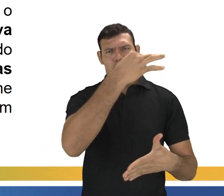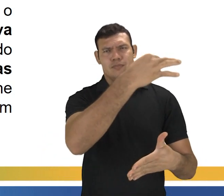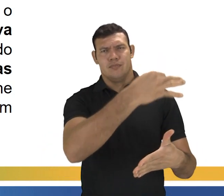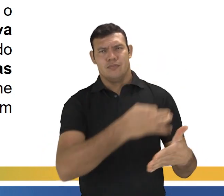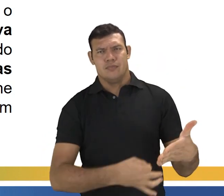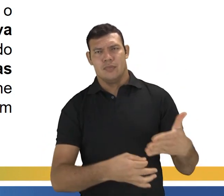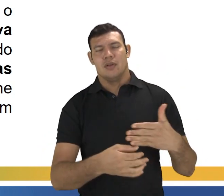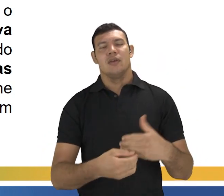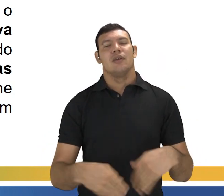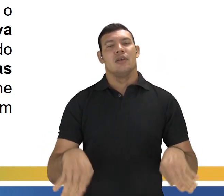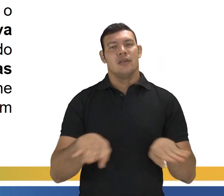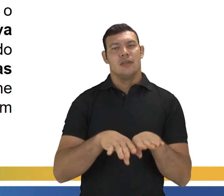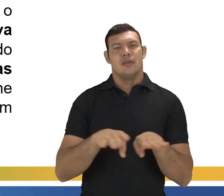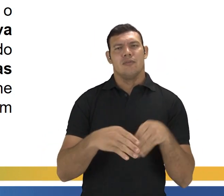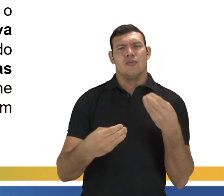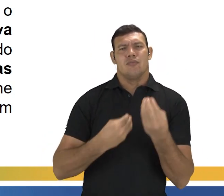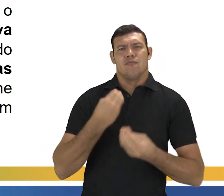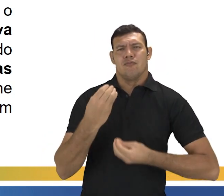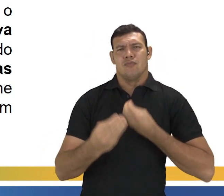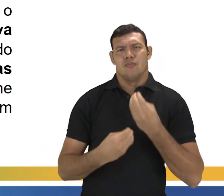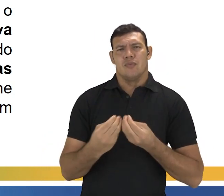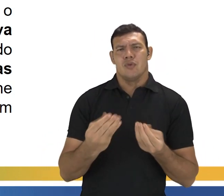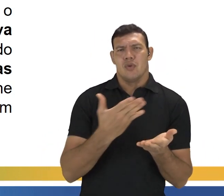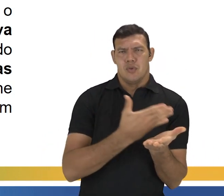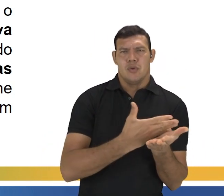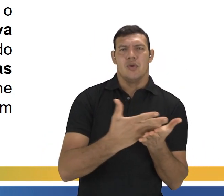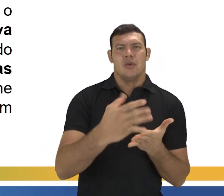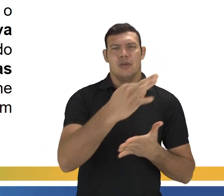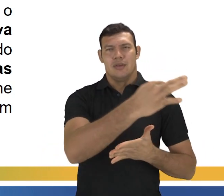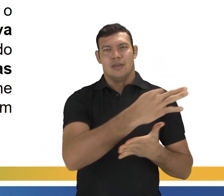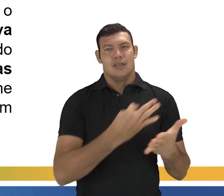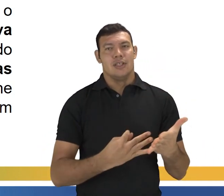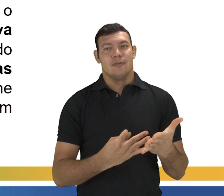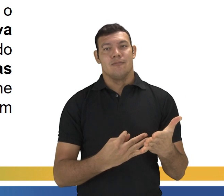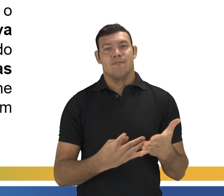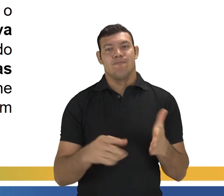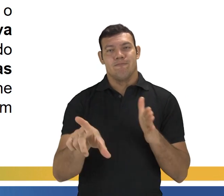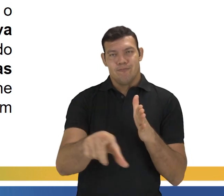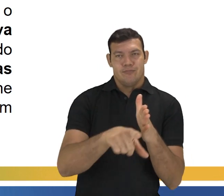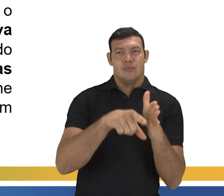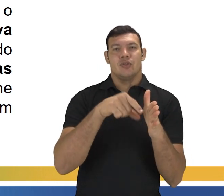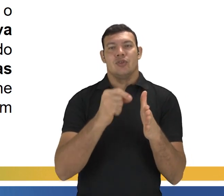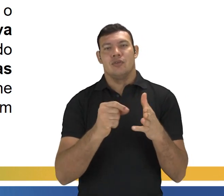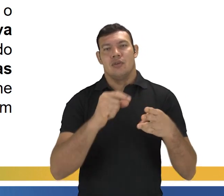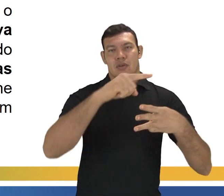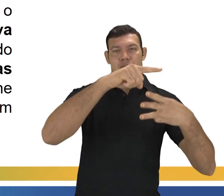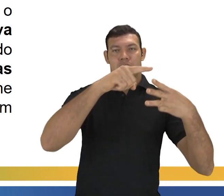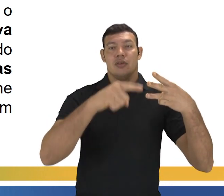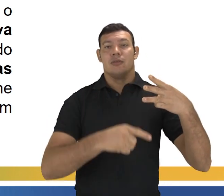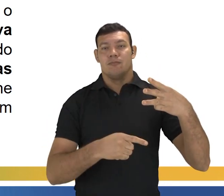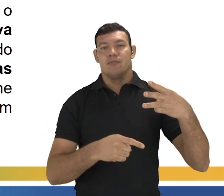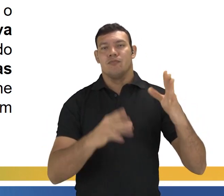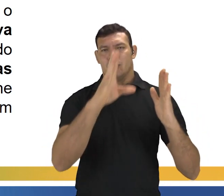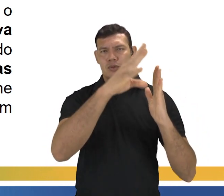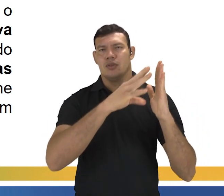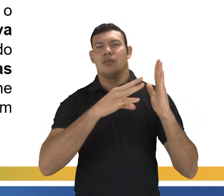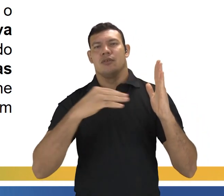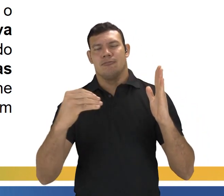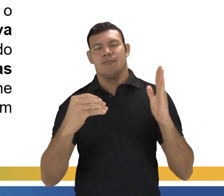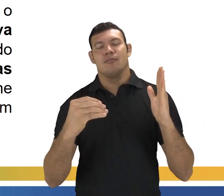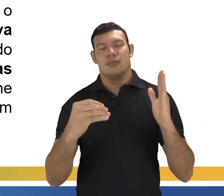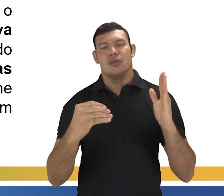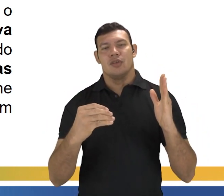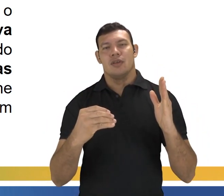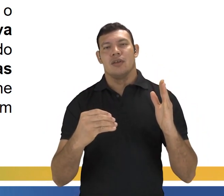de começar o seu texto. Escolha um dos 3 modelos que nós estudamos na aula de hoje, seja ele de exemplificação, de causas